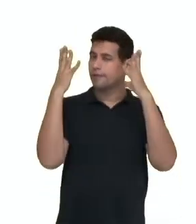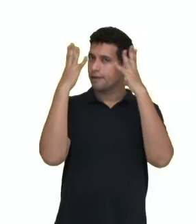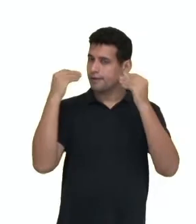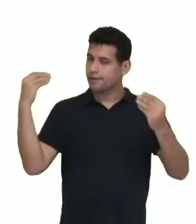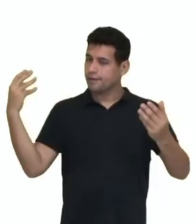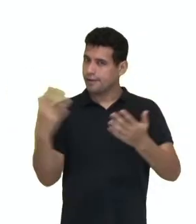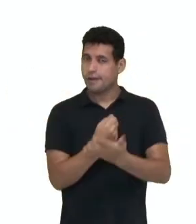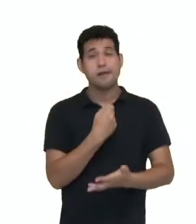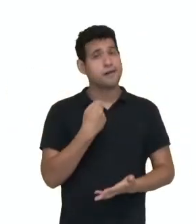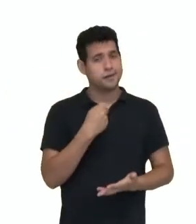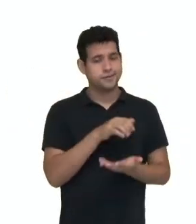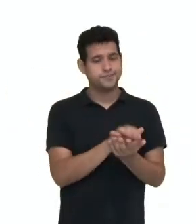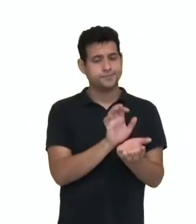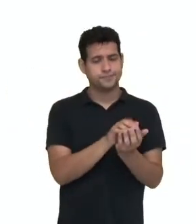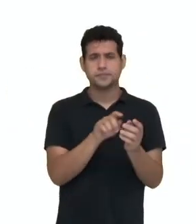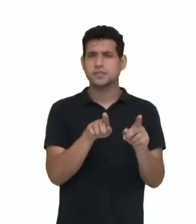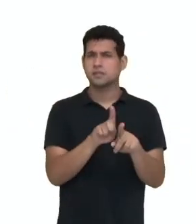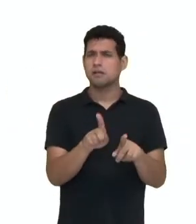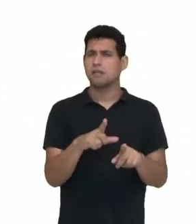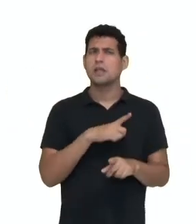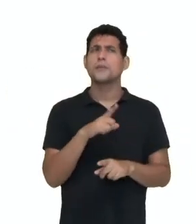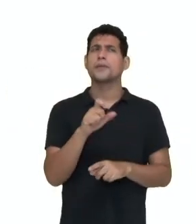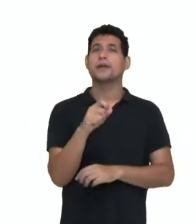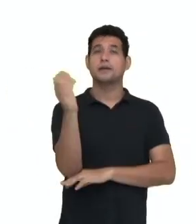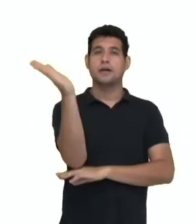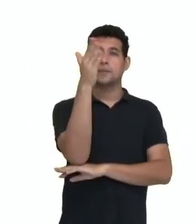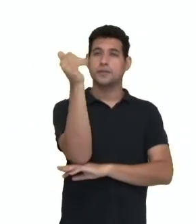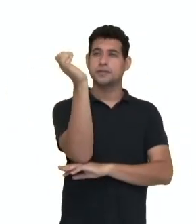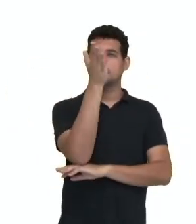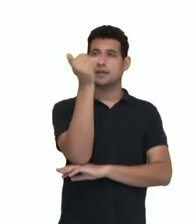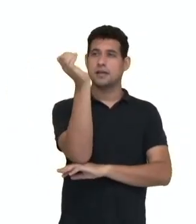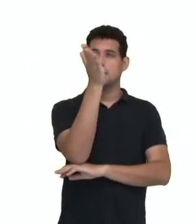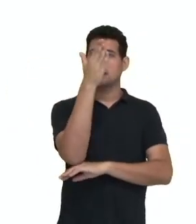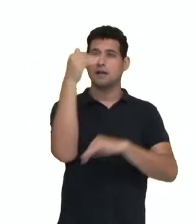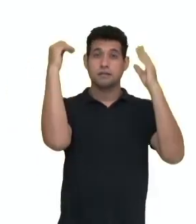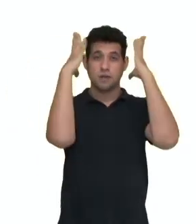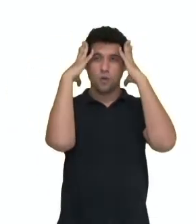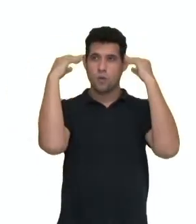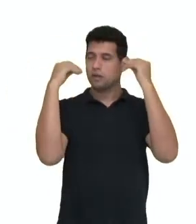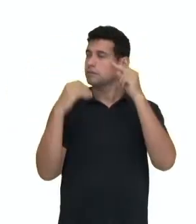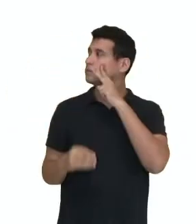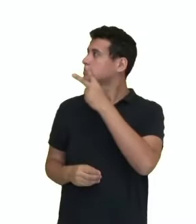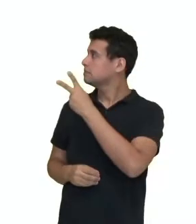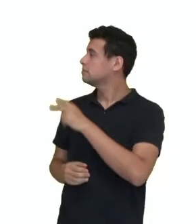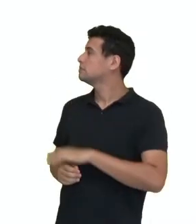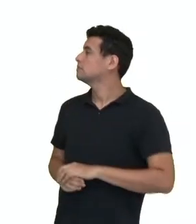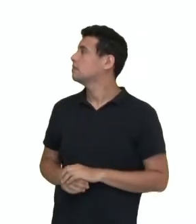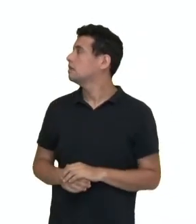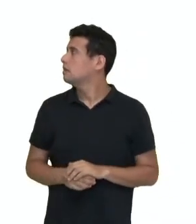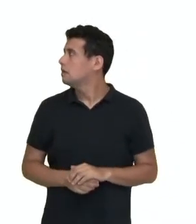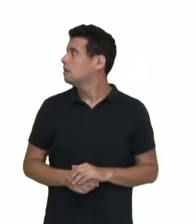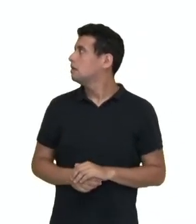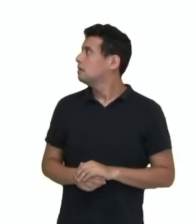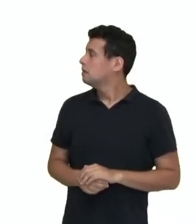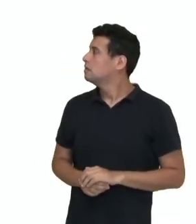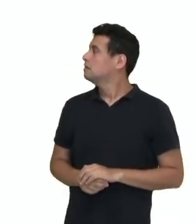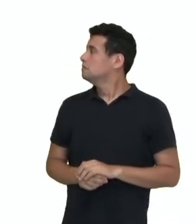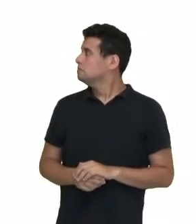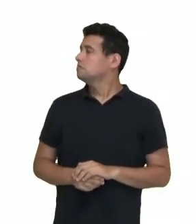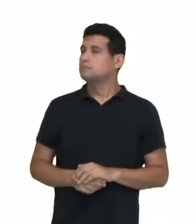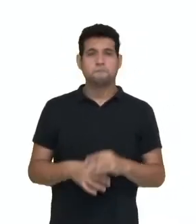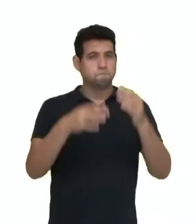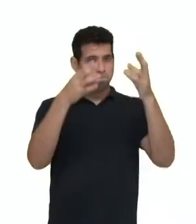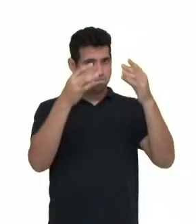Pernambuco. Observe que eles estão com a bandeira da Holanda aqui, ó, né, os moradores, na gravura ao lado. Detalhe da gravura de